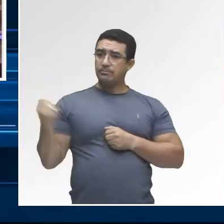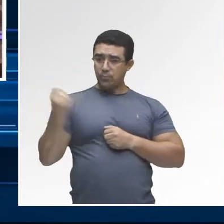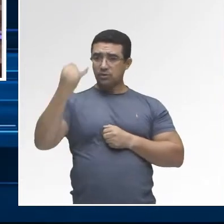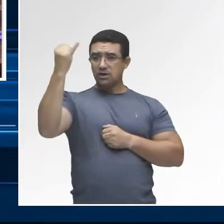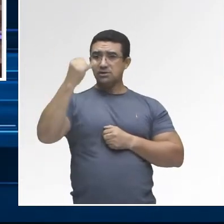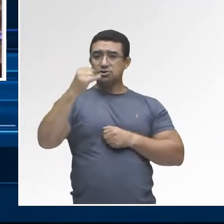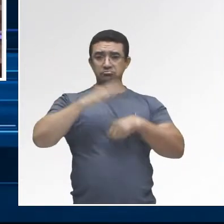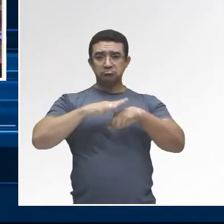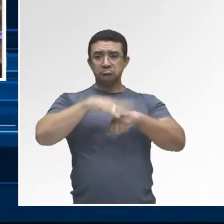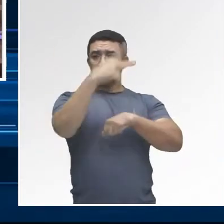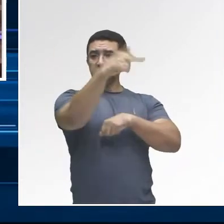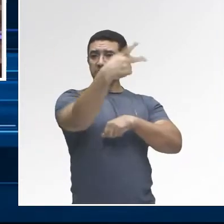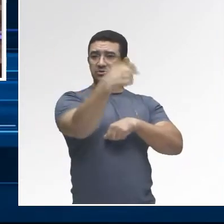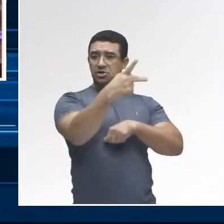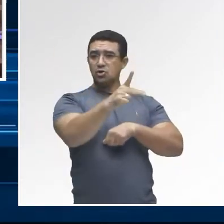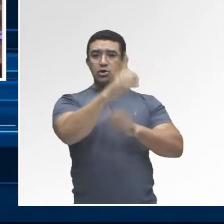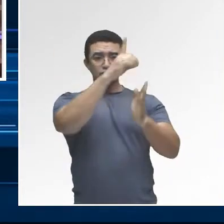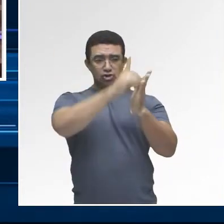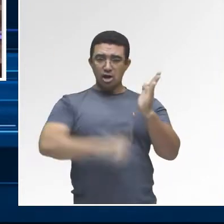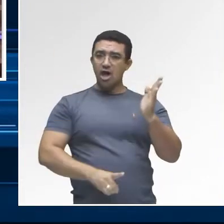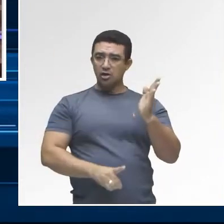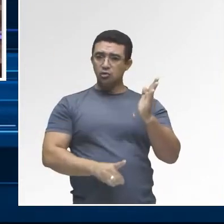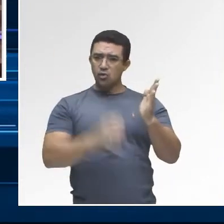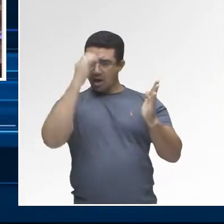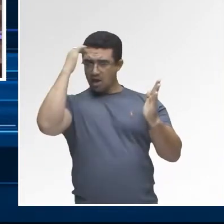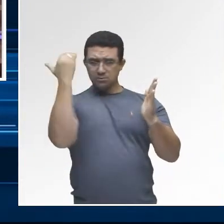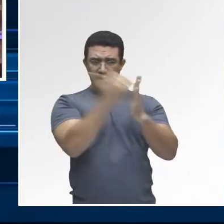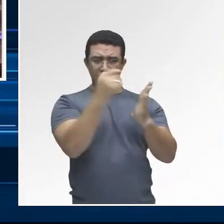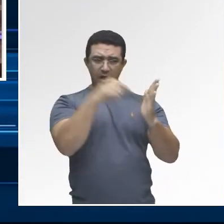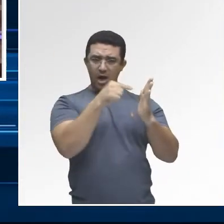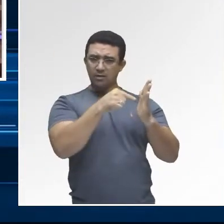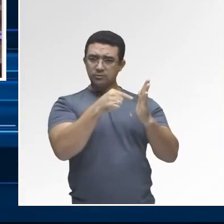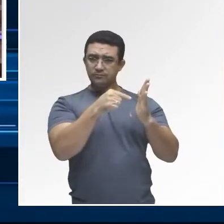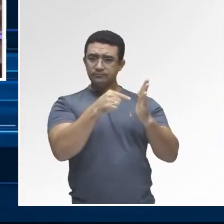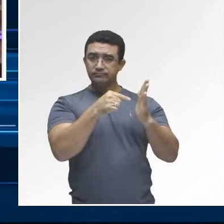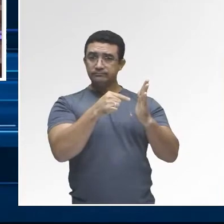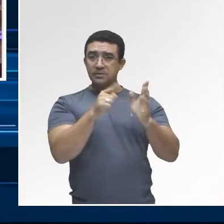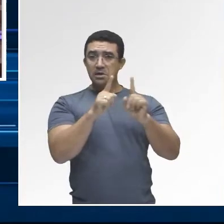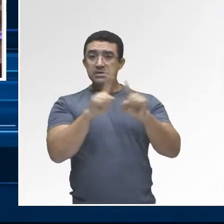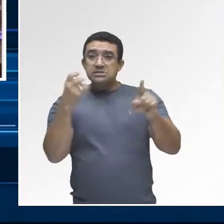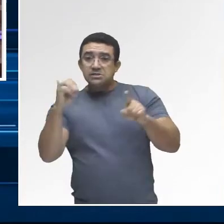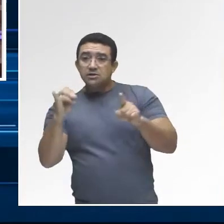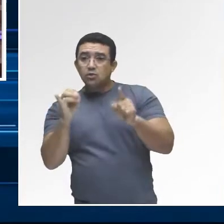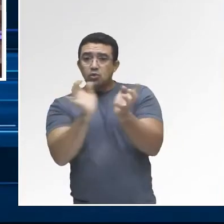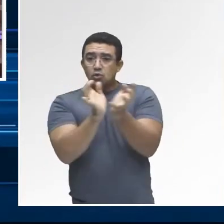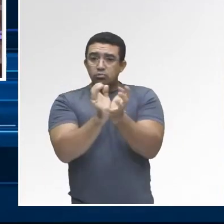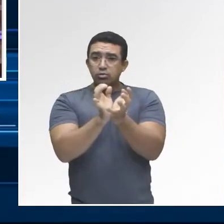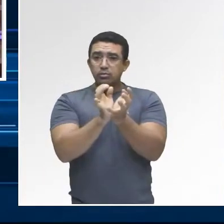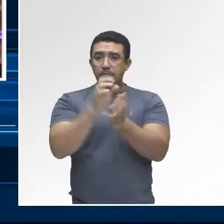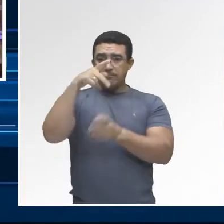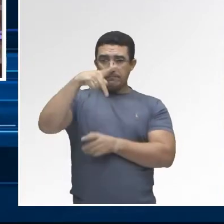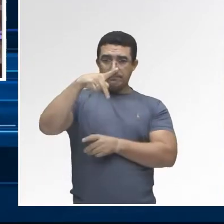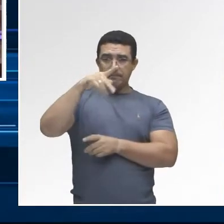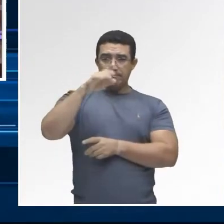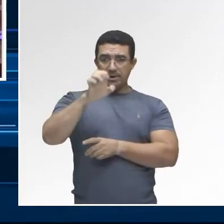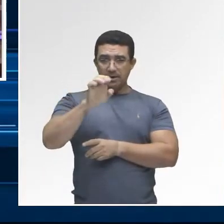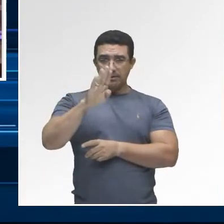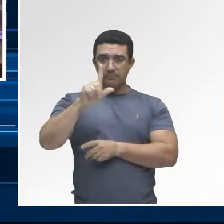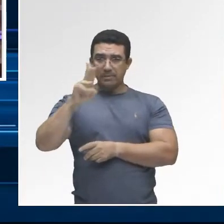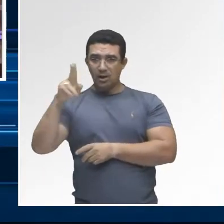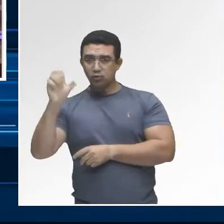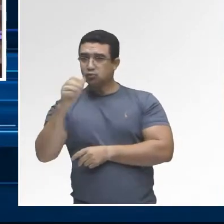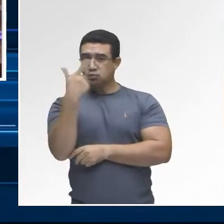direitos reconhecidos, os seus direitos garantidos. Então, a não participação dos plebeus na política